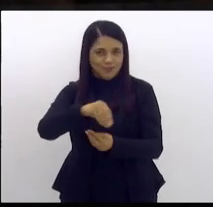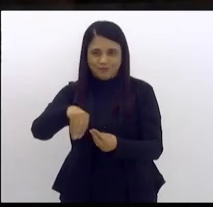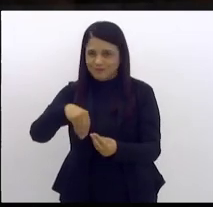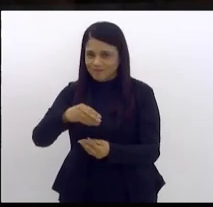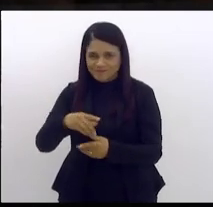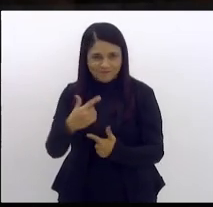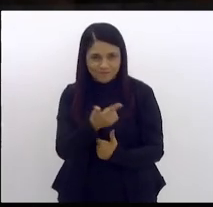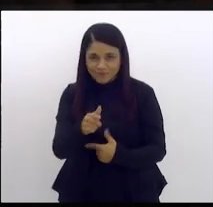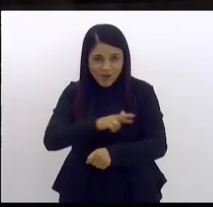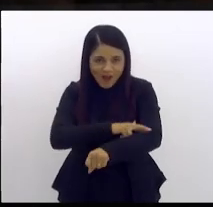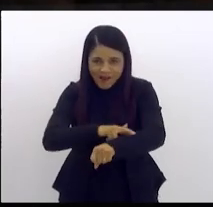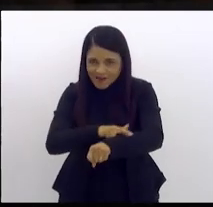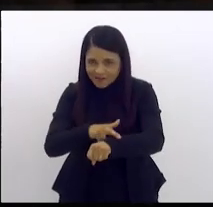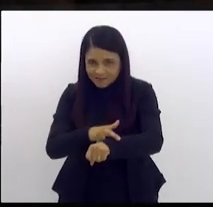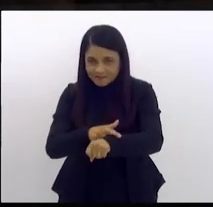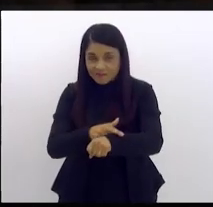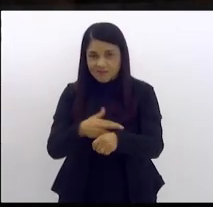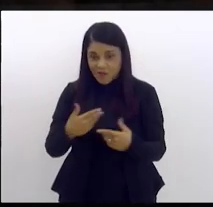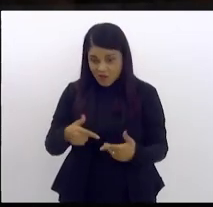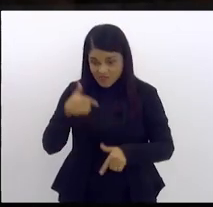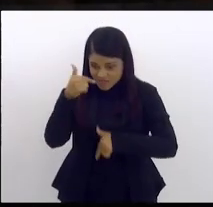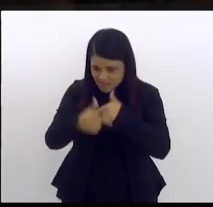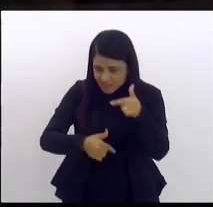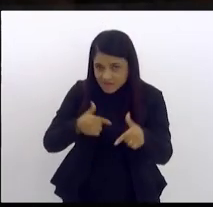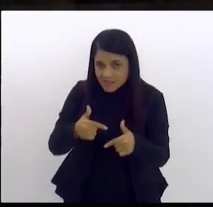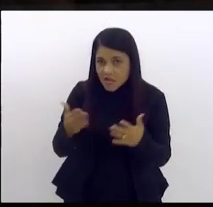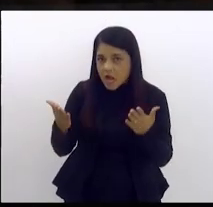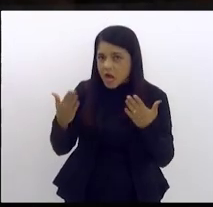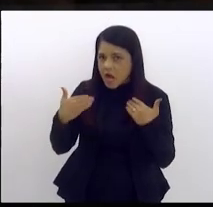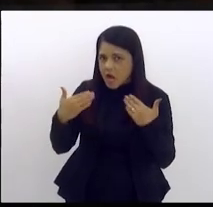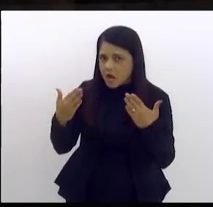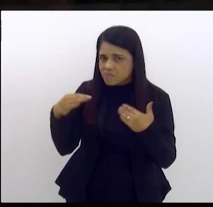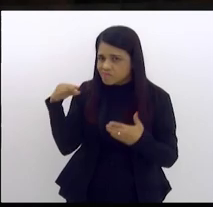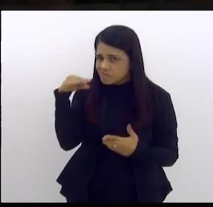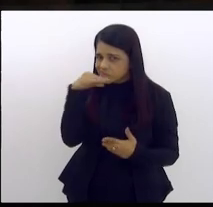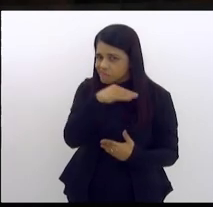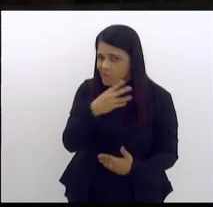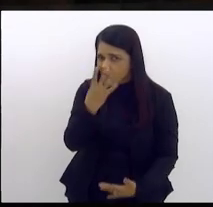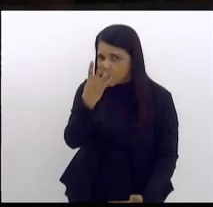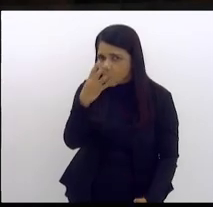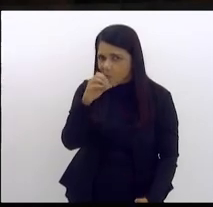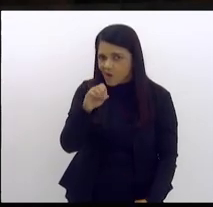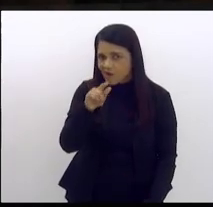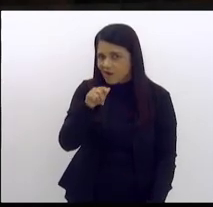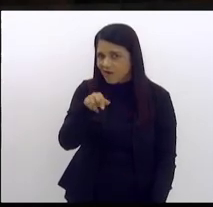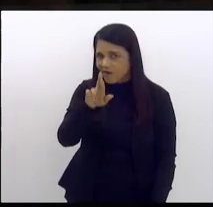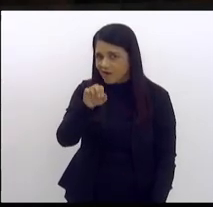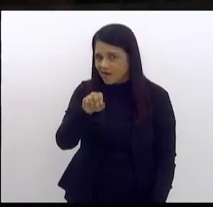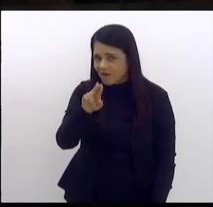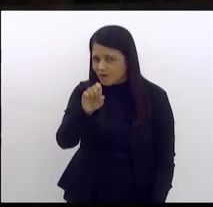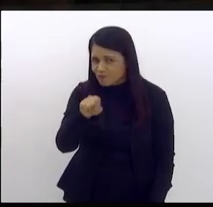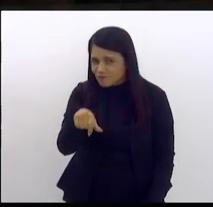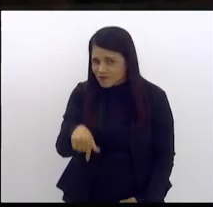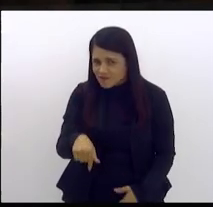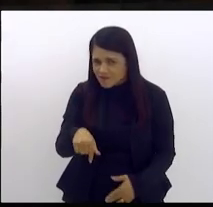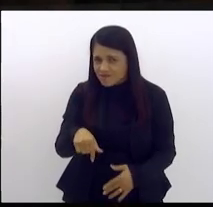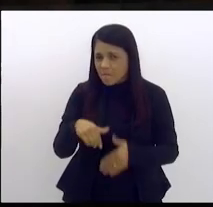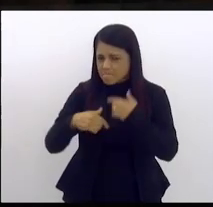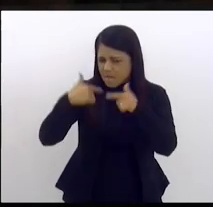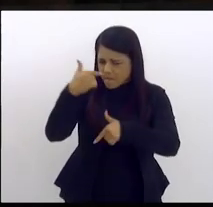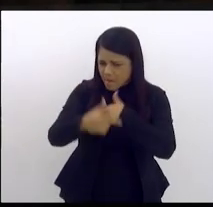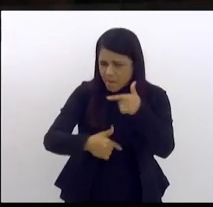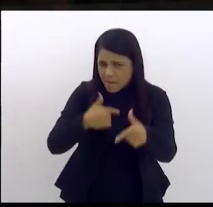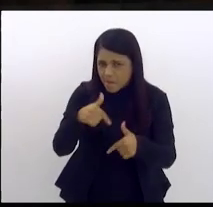genavir nesse calor de 40º e construir a grandeza desse país só português